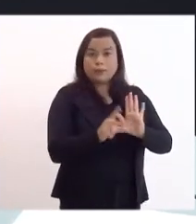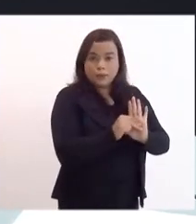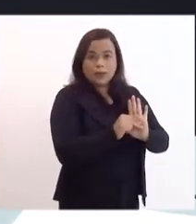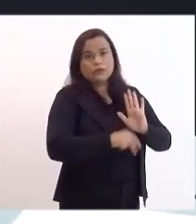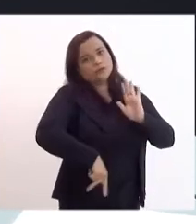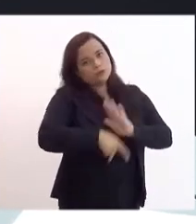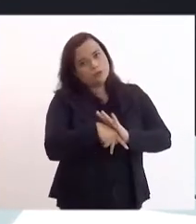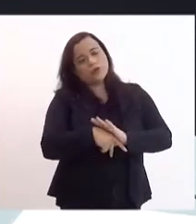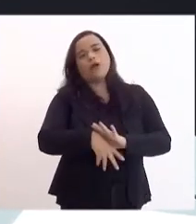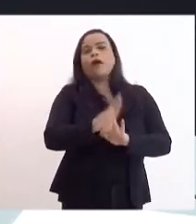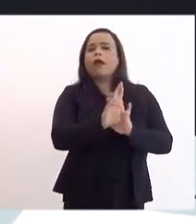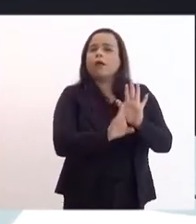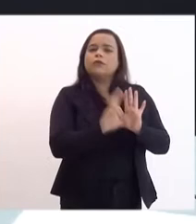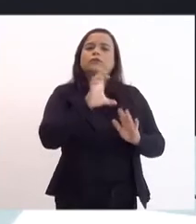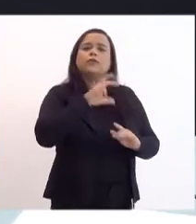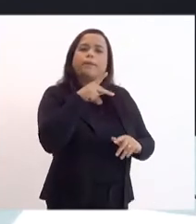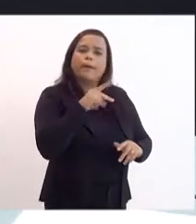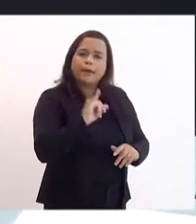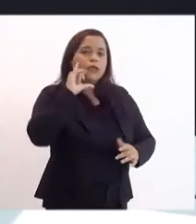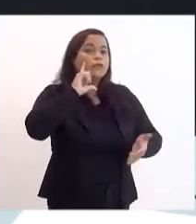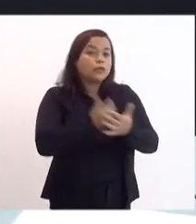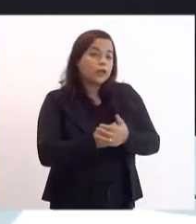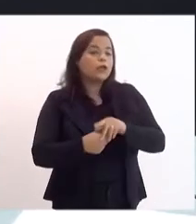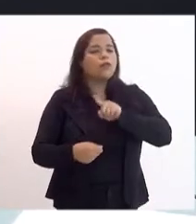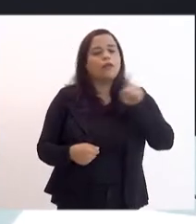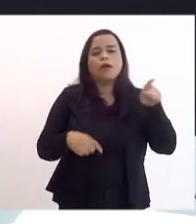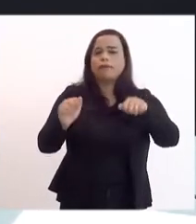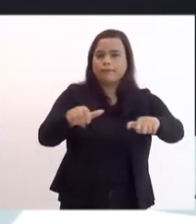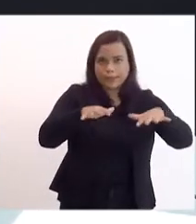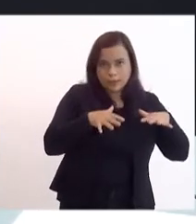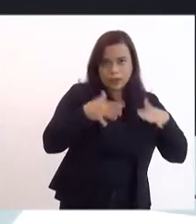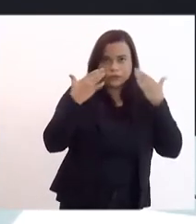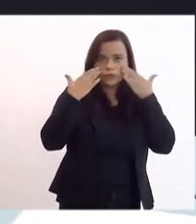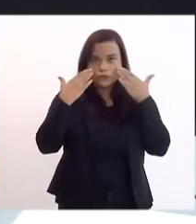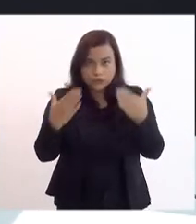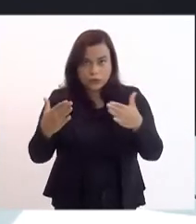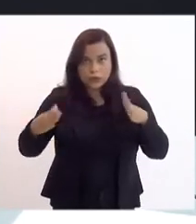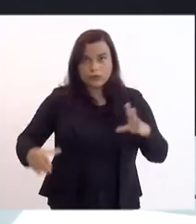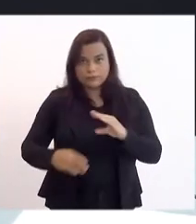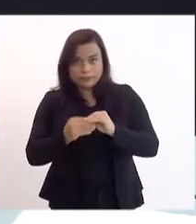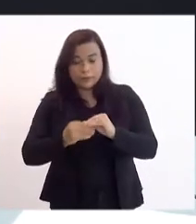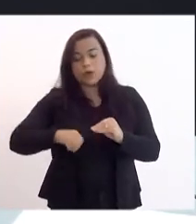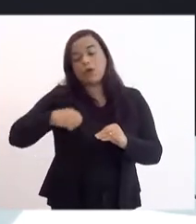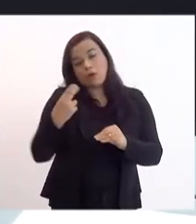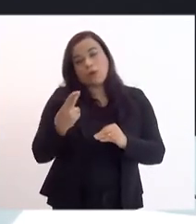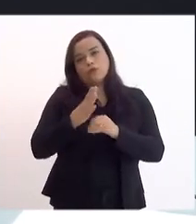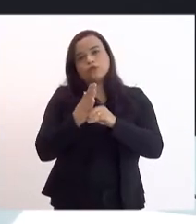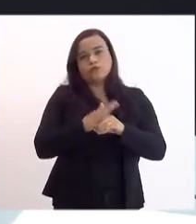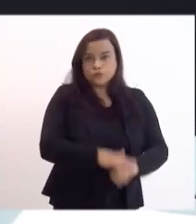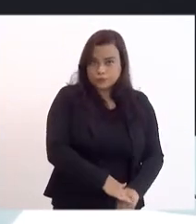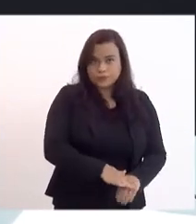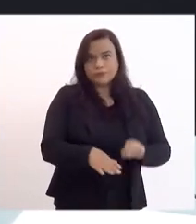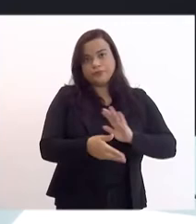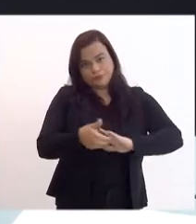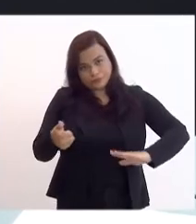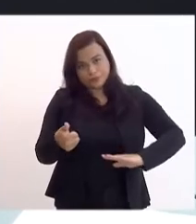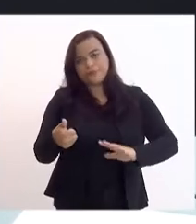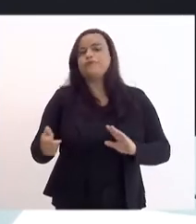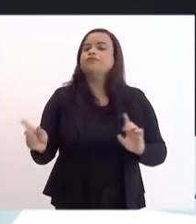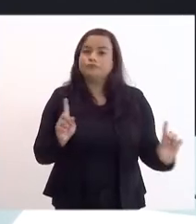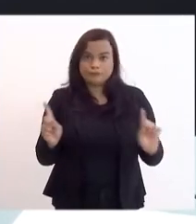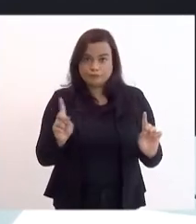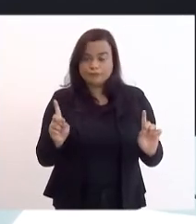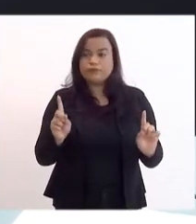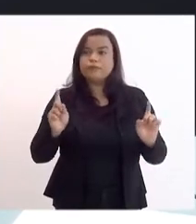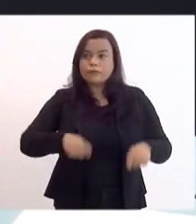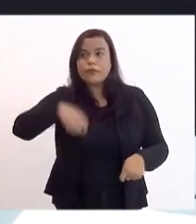de CPI é decidida no plenário por destaque, destaque aditivo ou destaque supressivo. Mesmo entendendo, veio